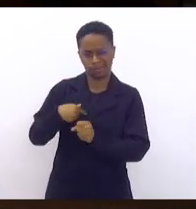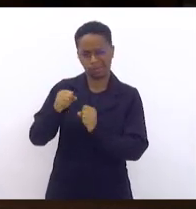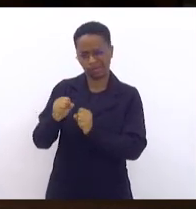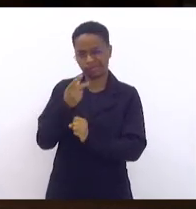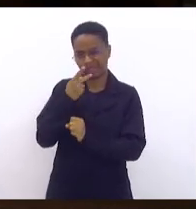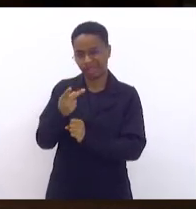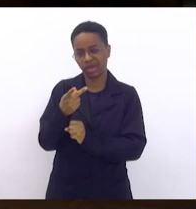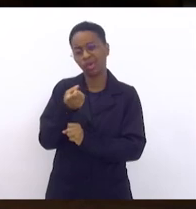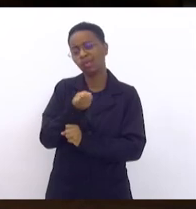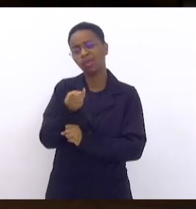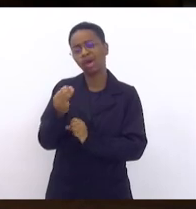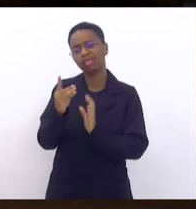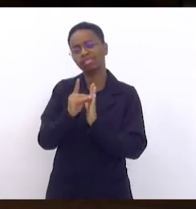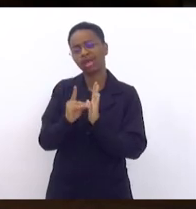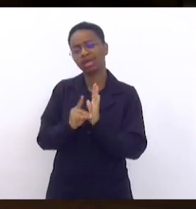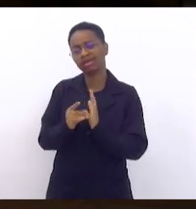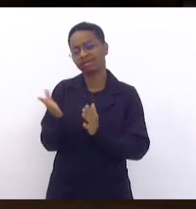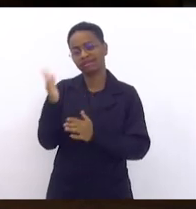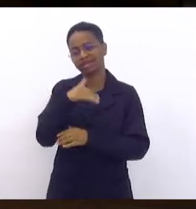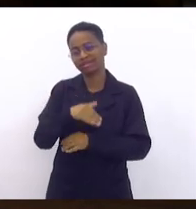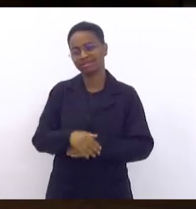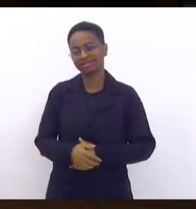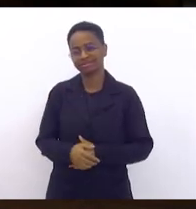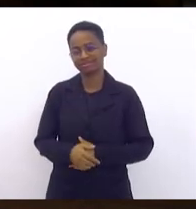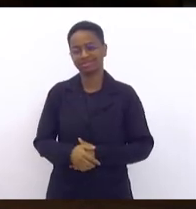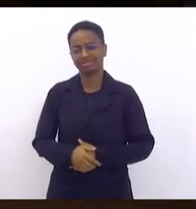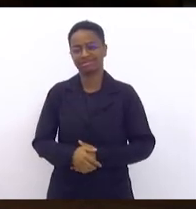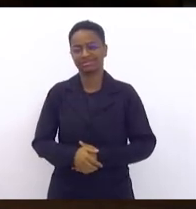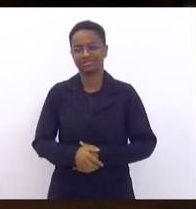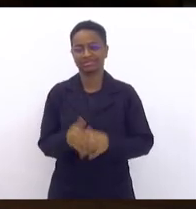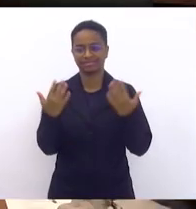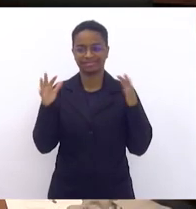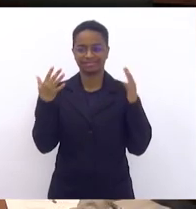quantas décadas vem aqui com a gente Valéria